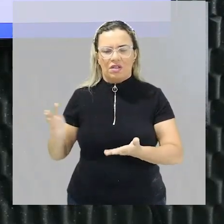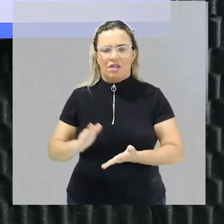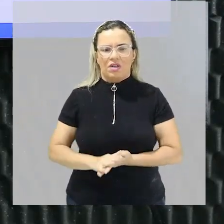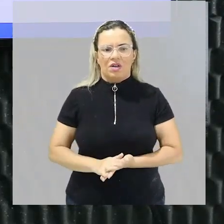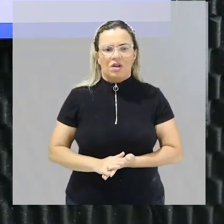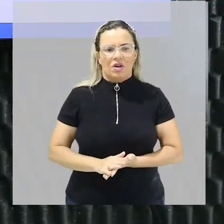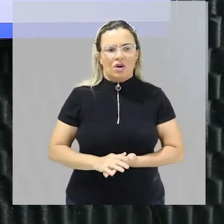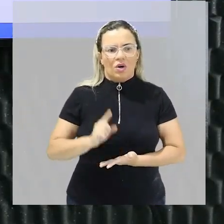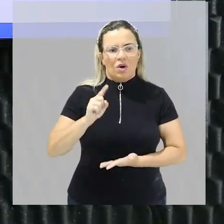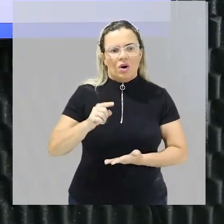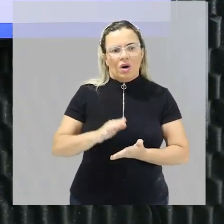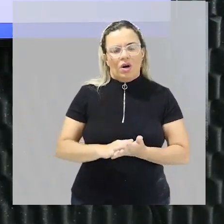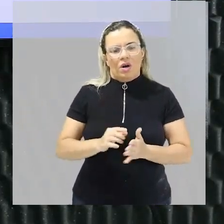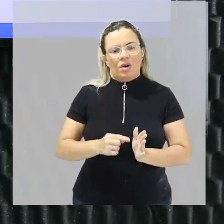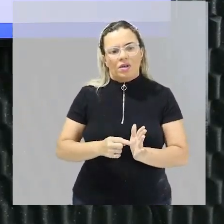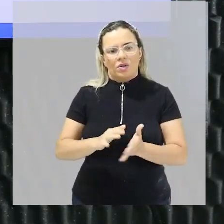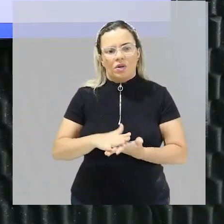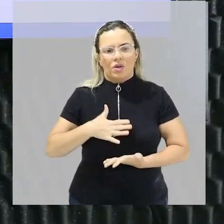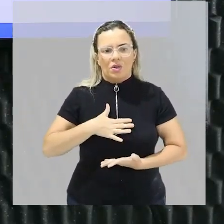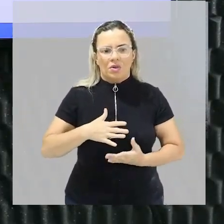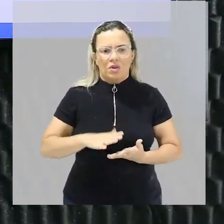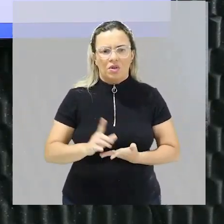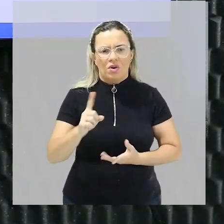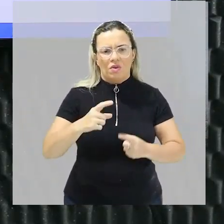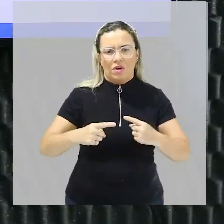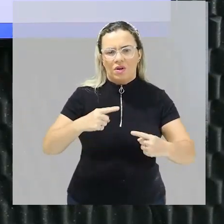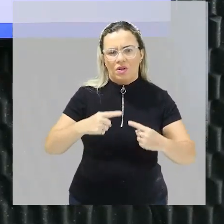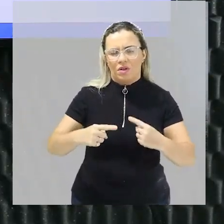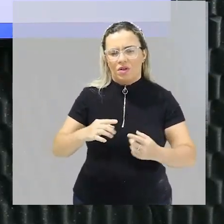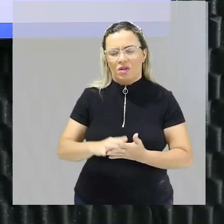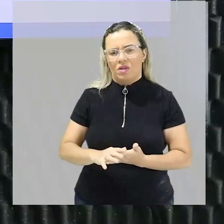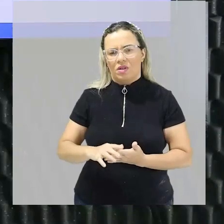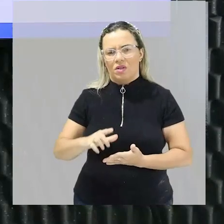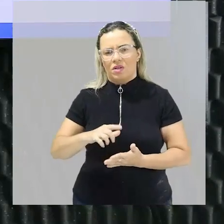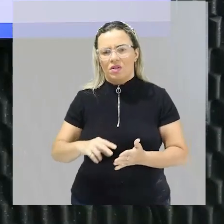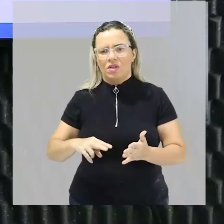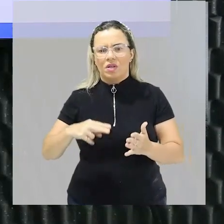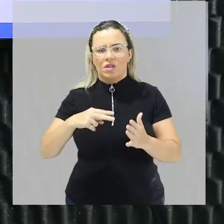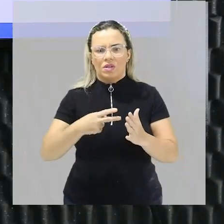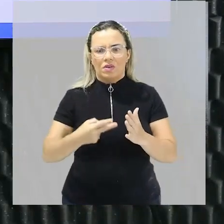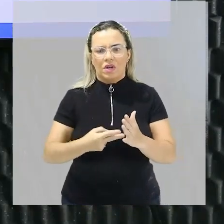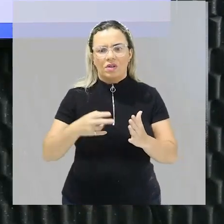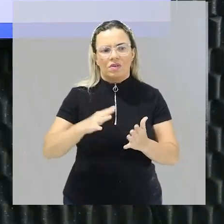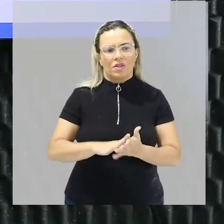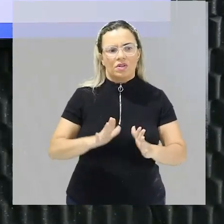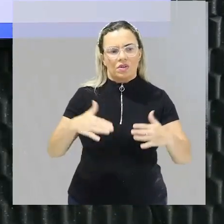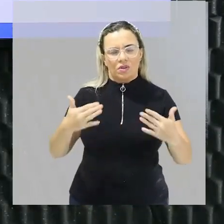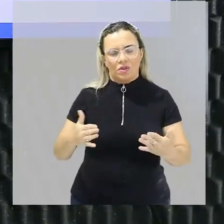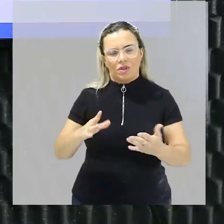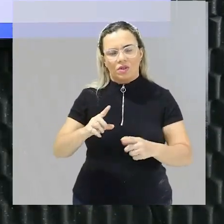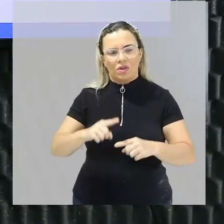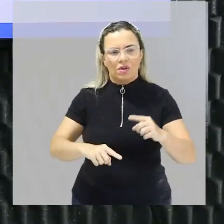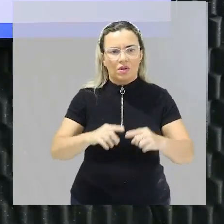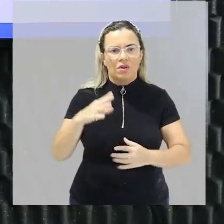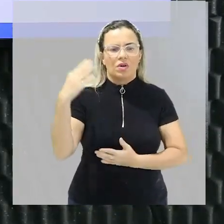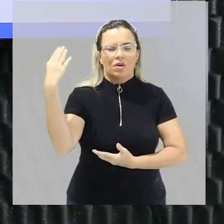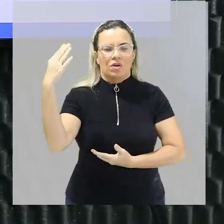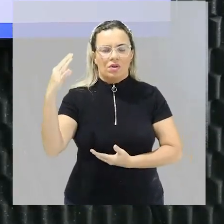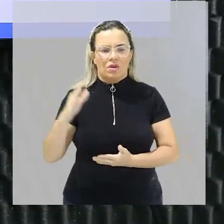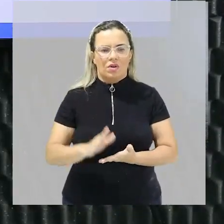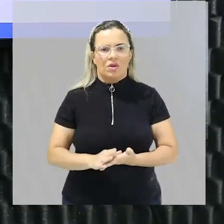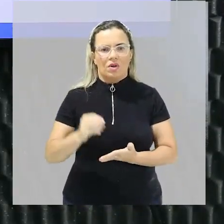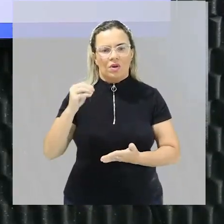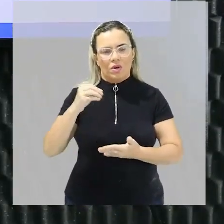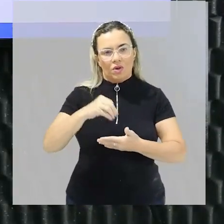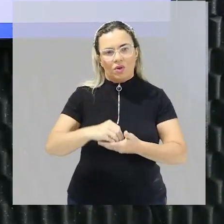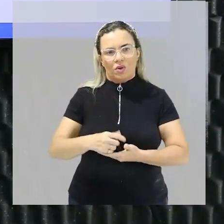discutido a partir da socialização, da sociabilidade, da capacidade de tornar sociável alguém, né, dentro desse elemento de